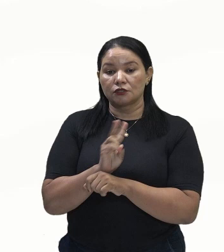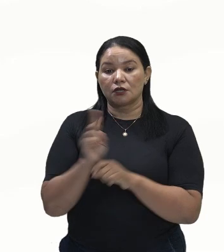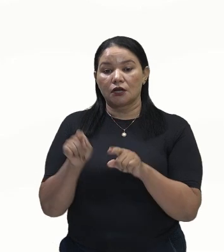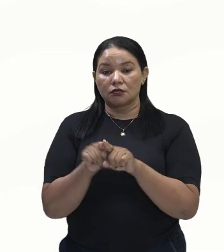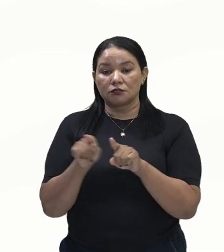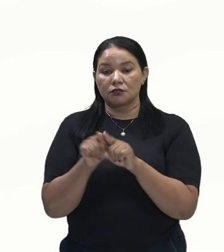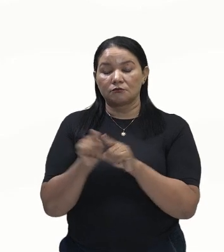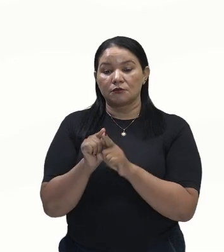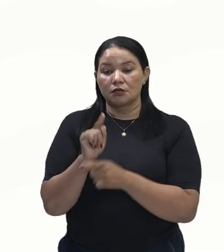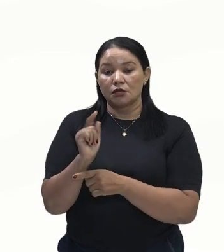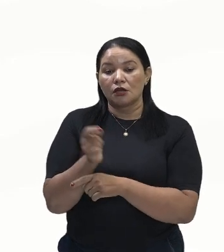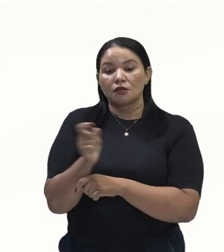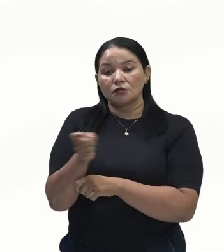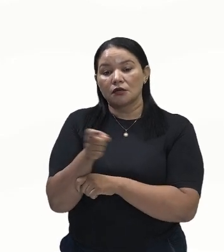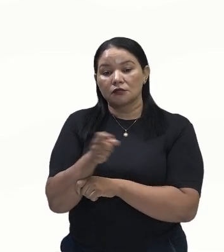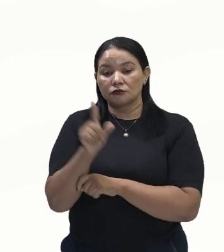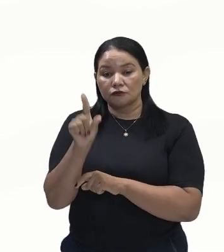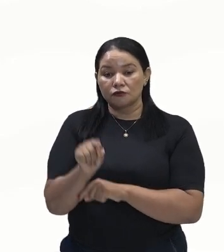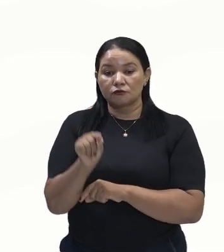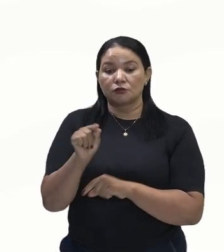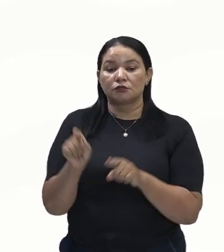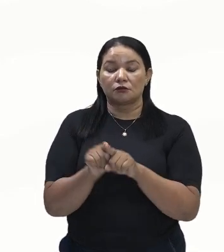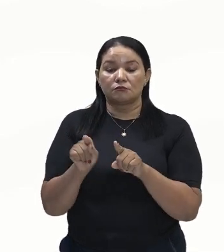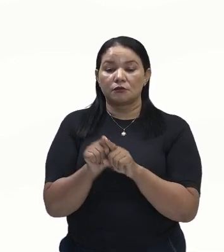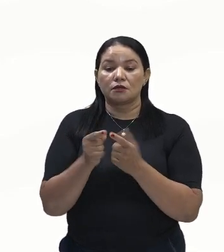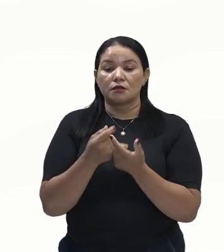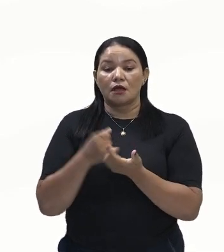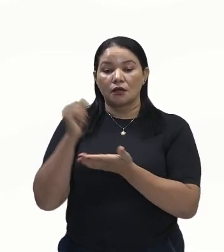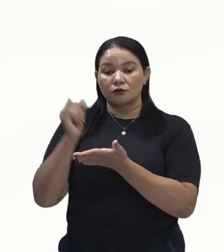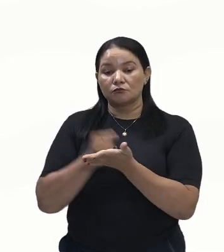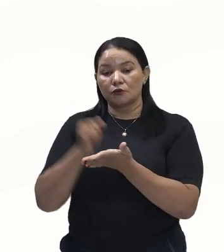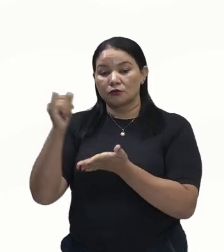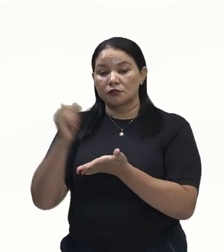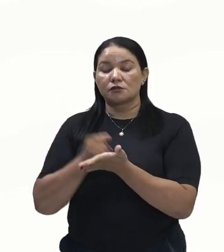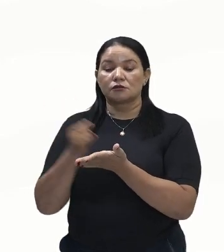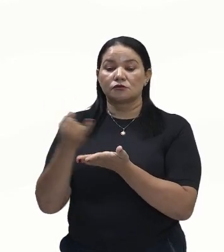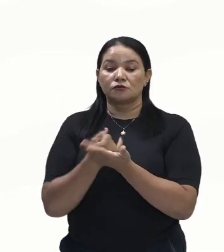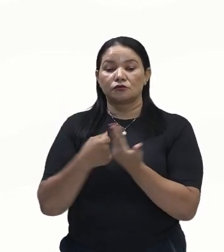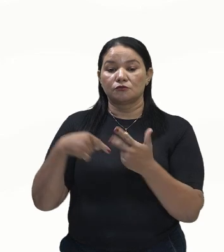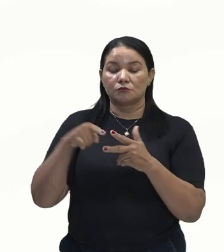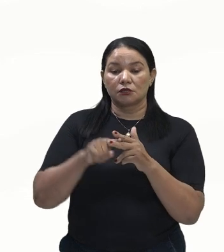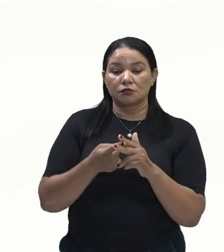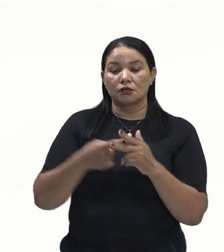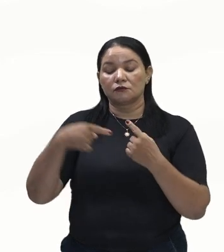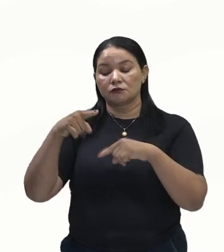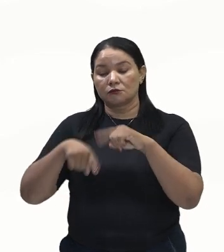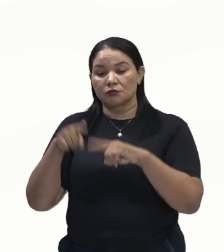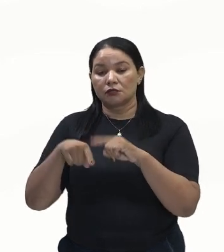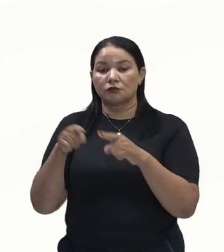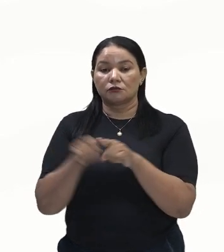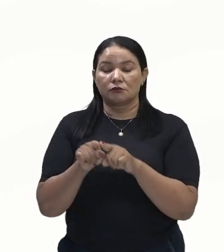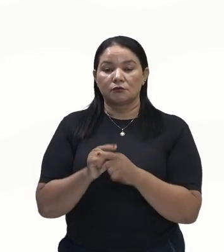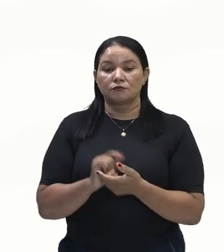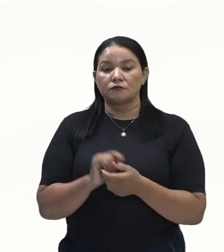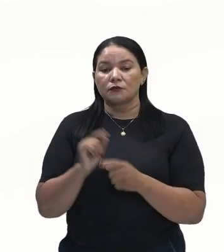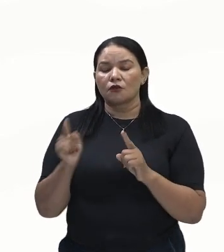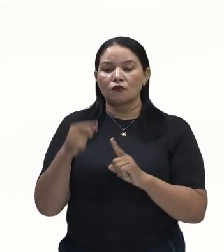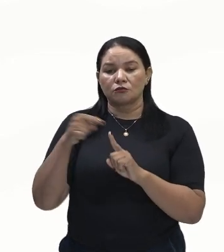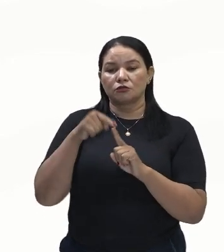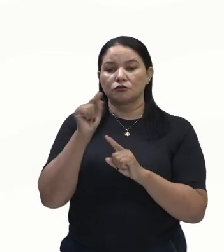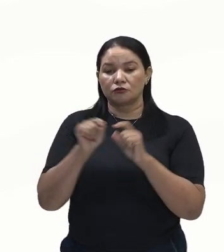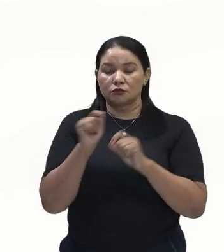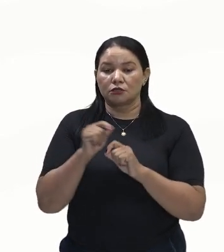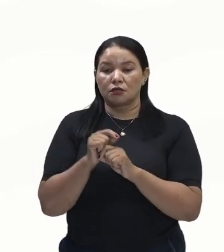tarifas reduzidas para a importação de insumos e maquinários. Qual era a finalidade? Tornar a